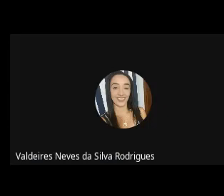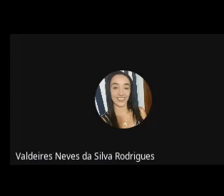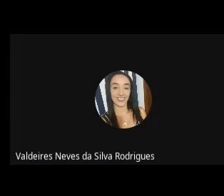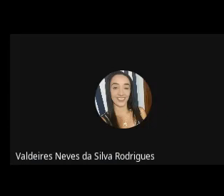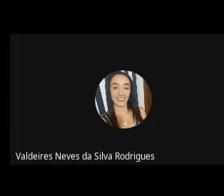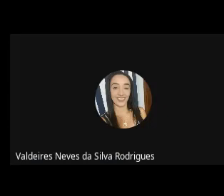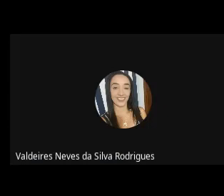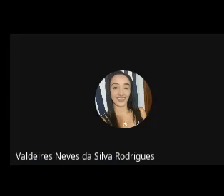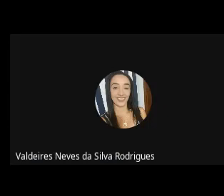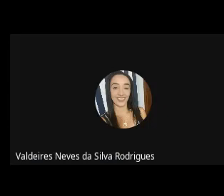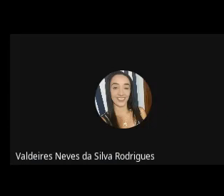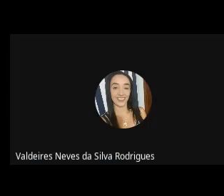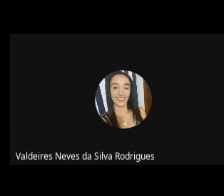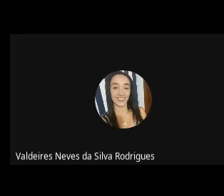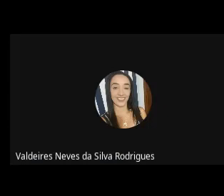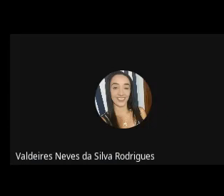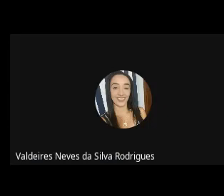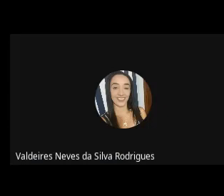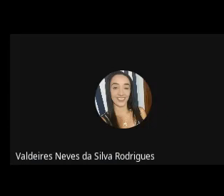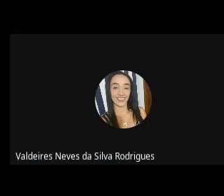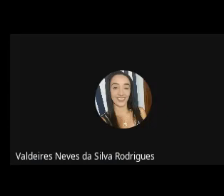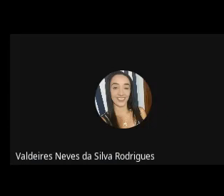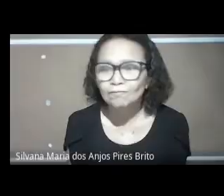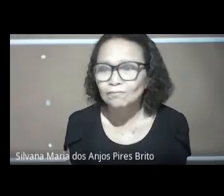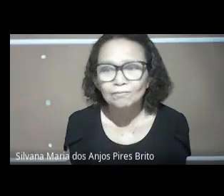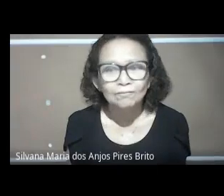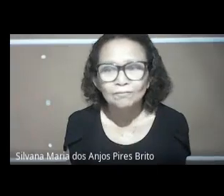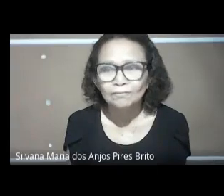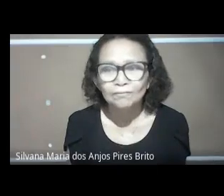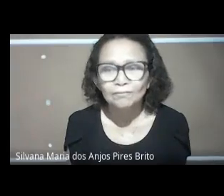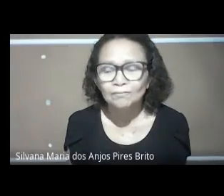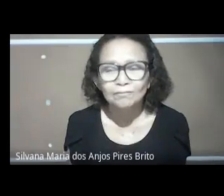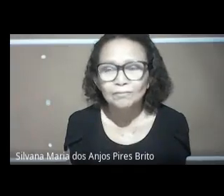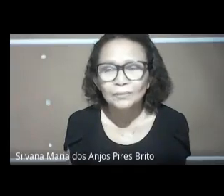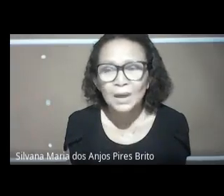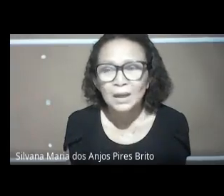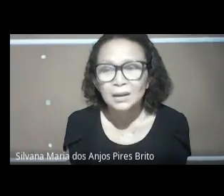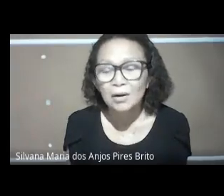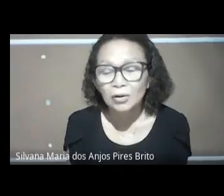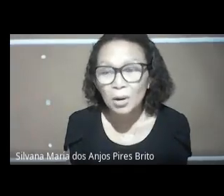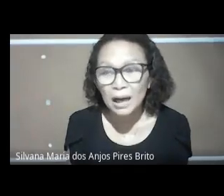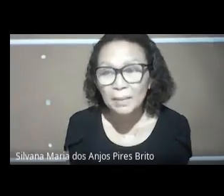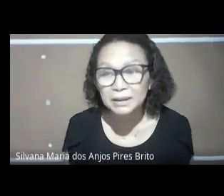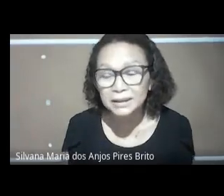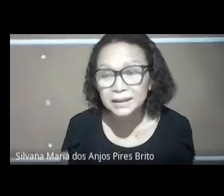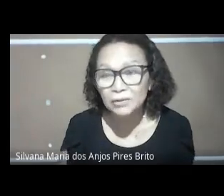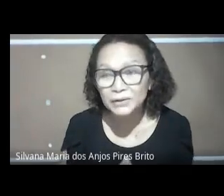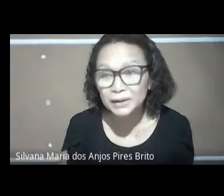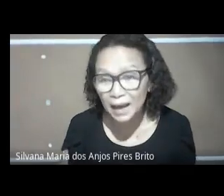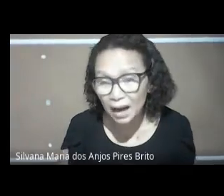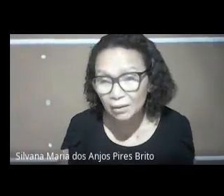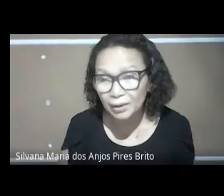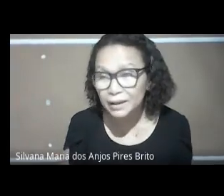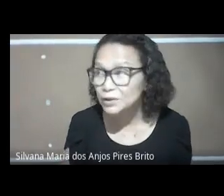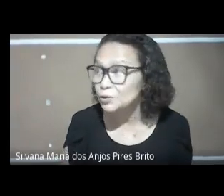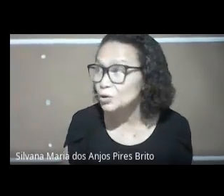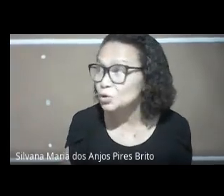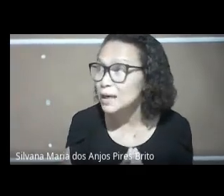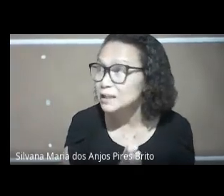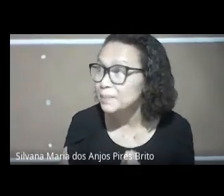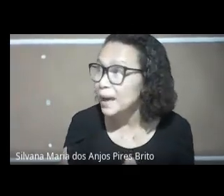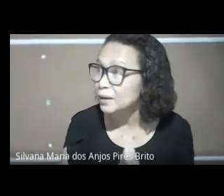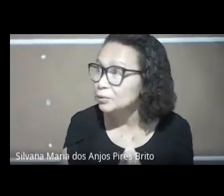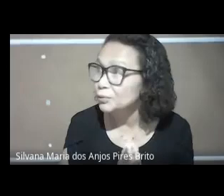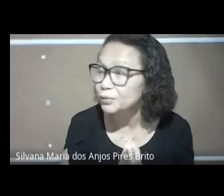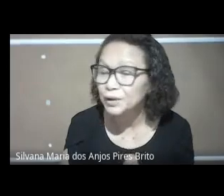o alfabeto, lá como se comunicar com tudo, né? Não, como eu acabei de dizer, o sinal, ele surge